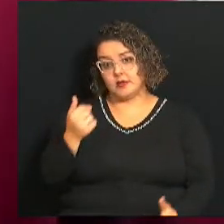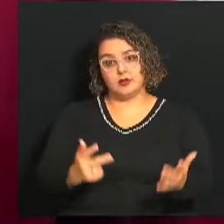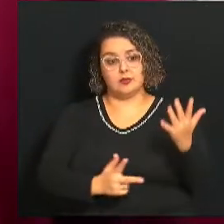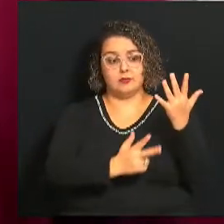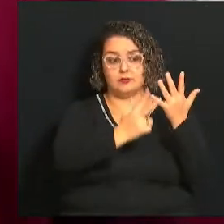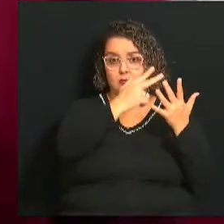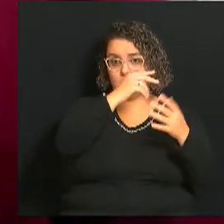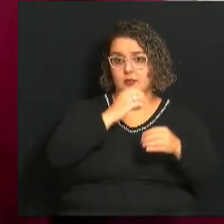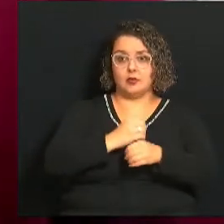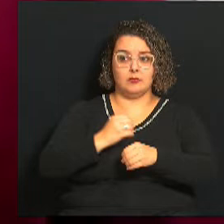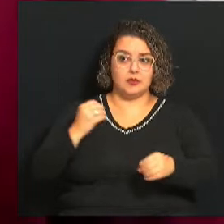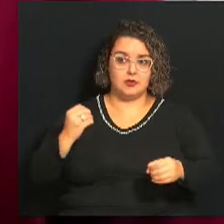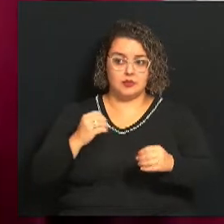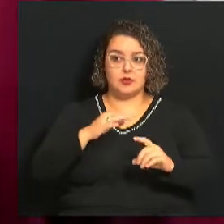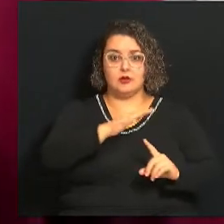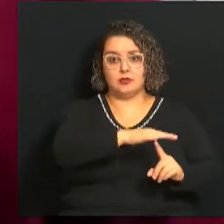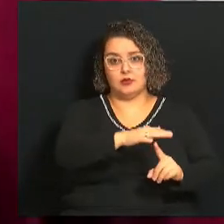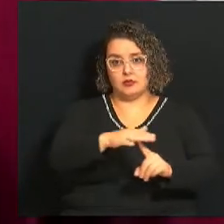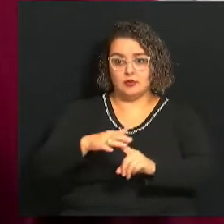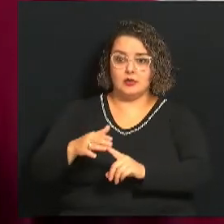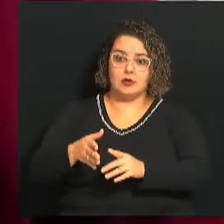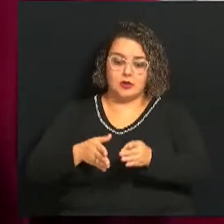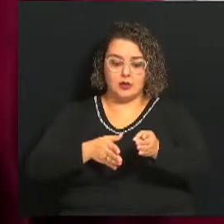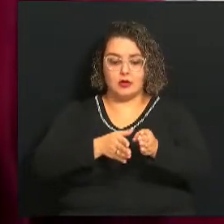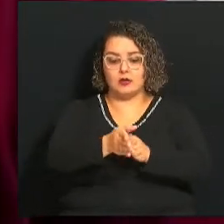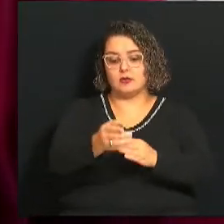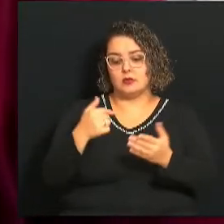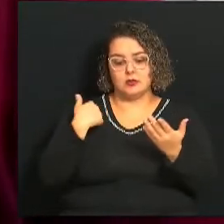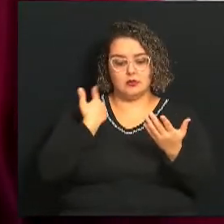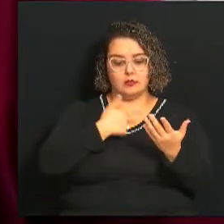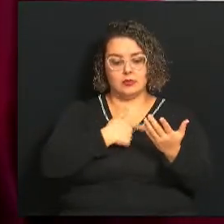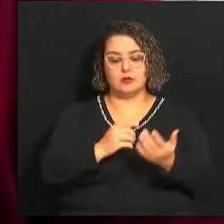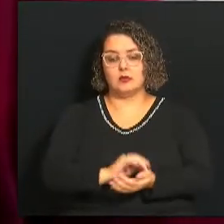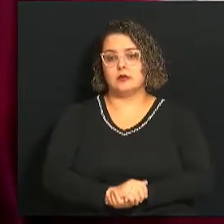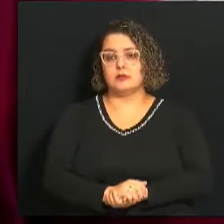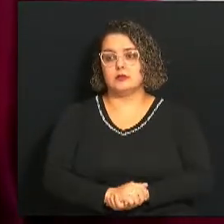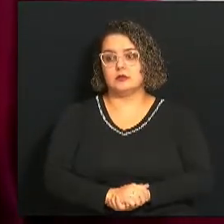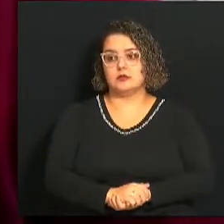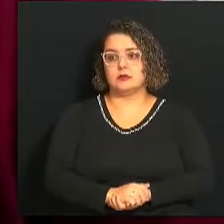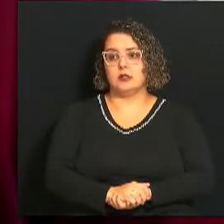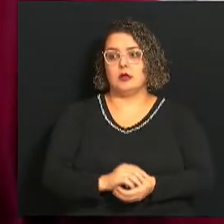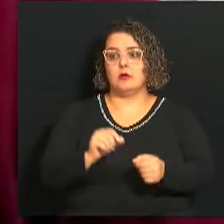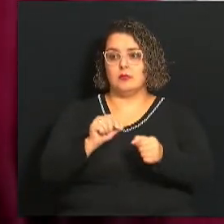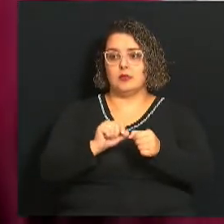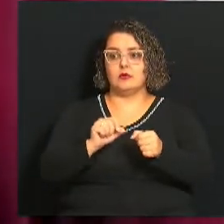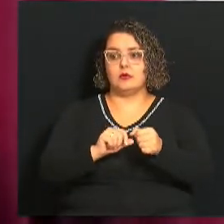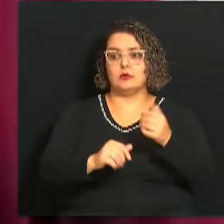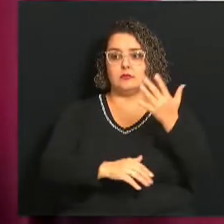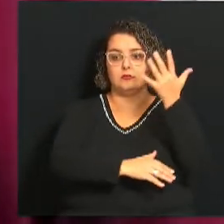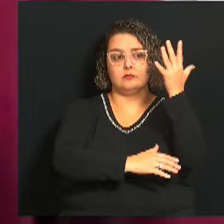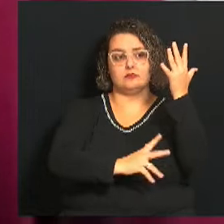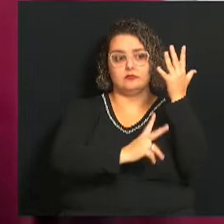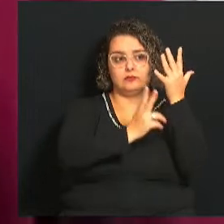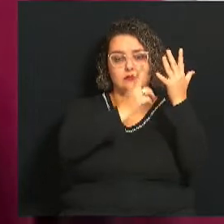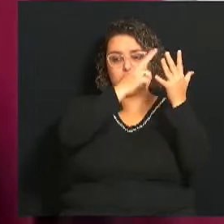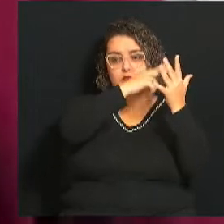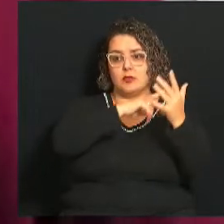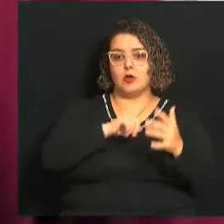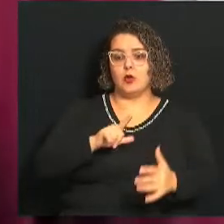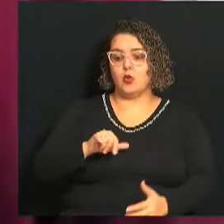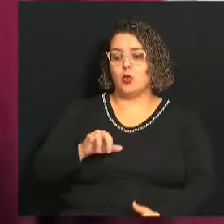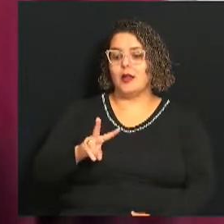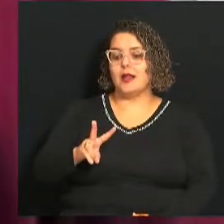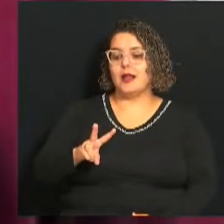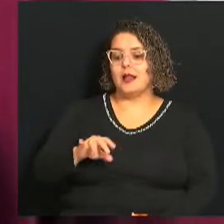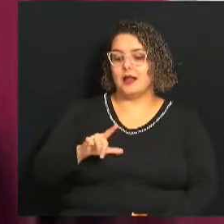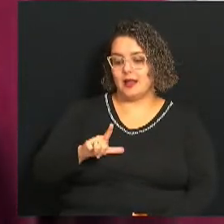engenheiros florestais, ambientais, recomendam para nós, para poder fazer o livramento dessa árvore. Nós fazemos o livramento da